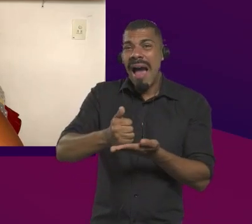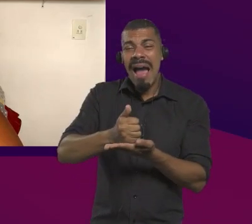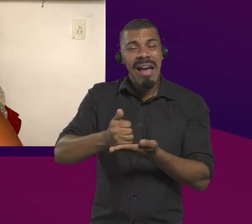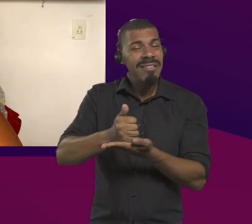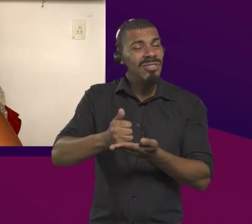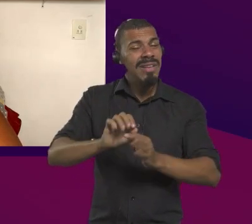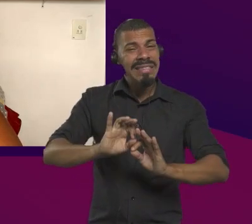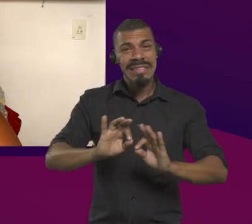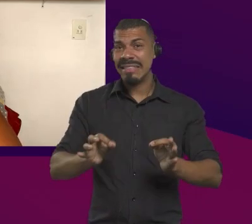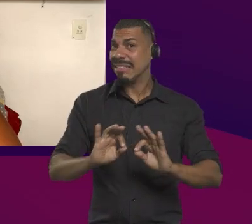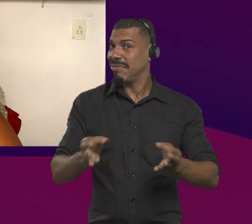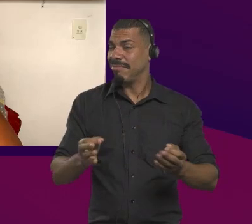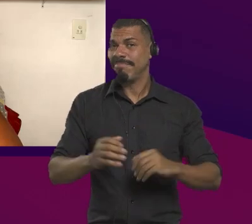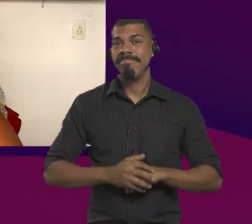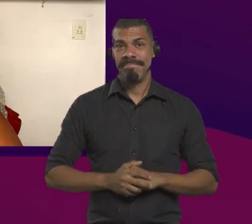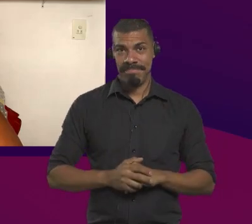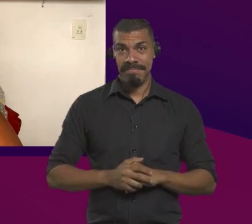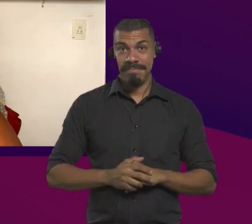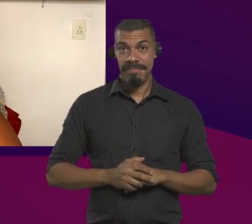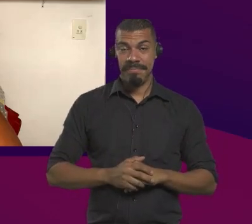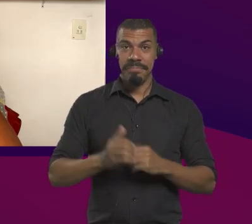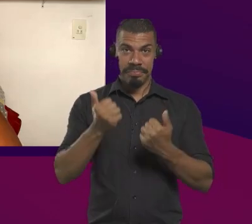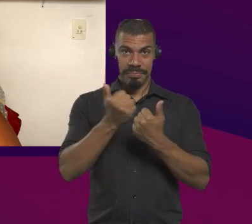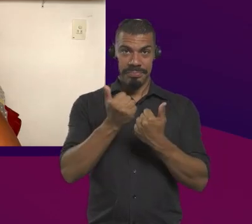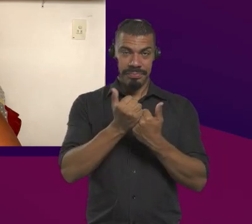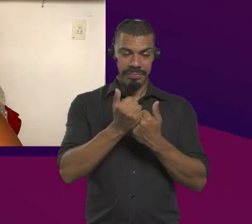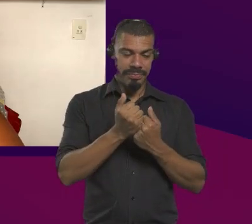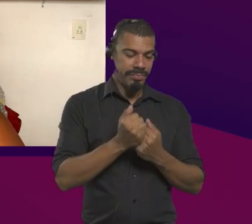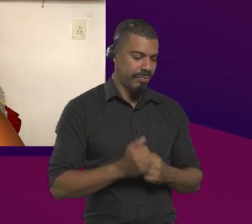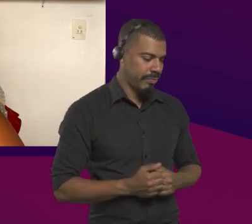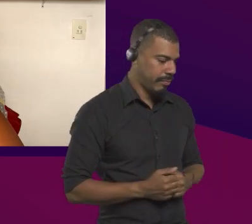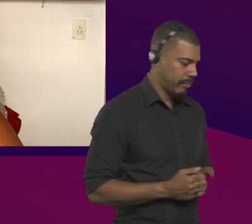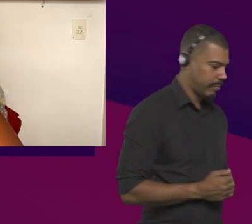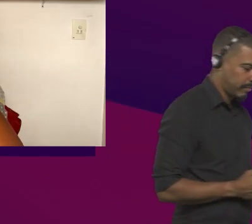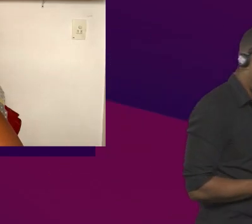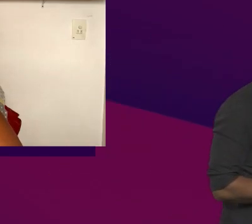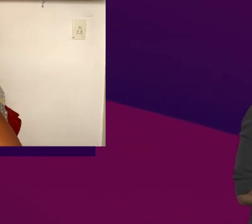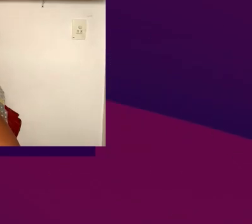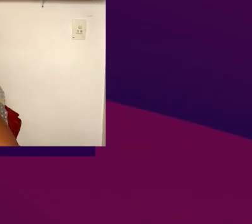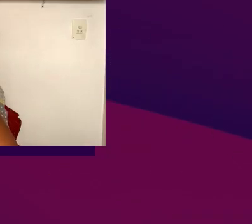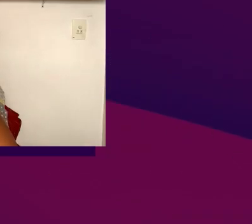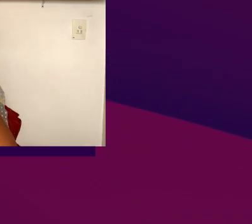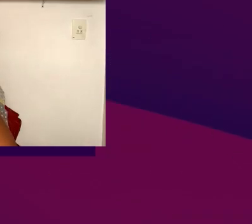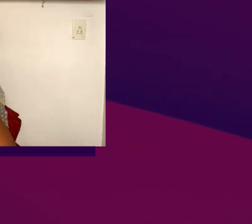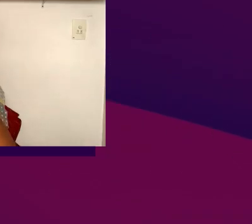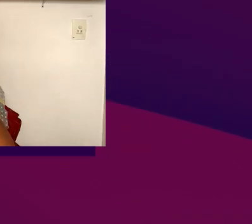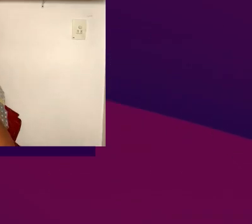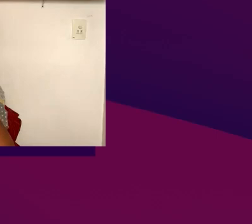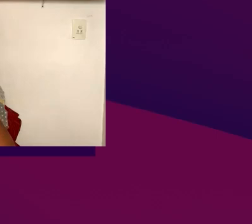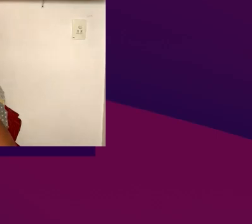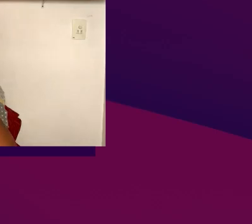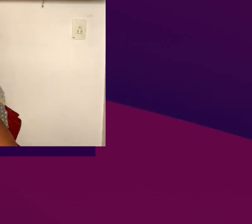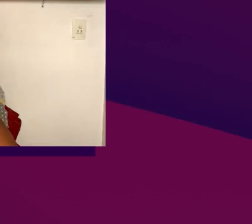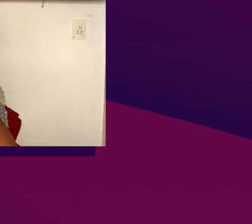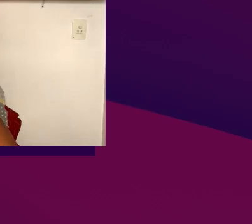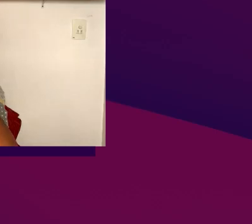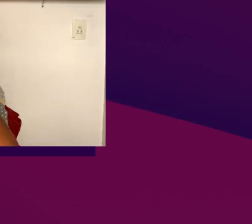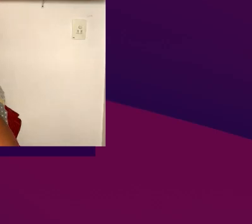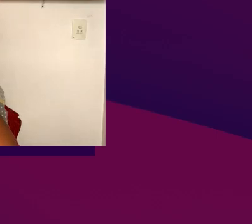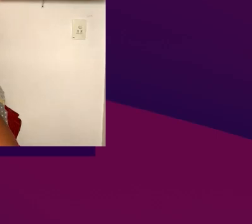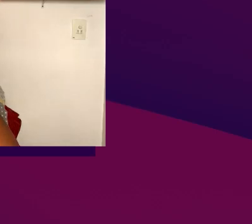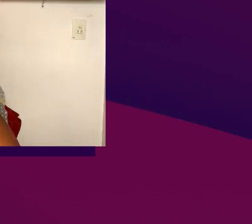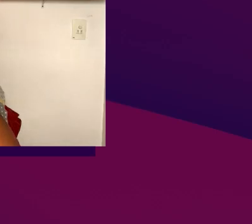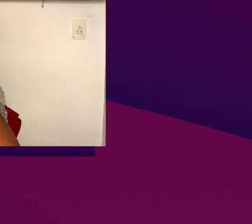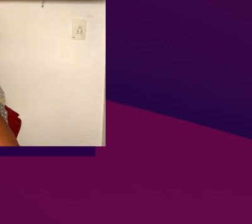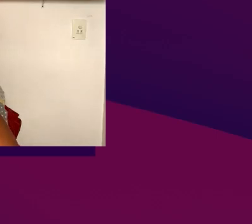tão básicas que não tem como a gente avançar às vezes em outras coisas? Porque a gente É. precisa mudar a cultura mesmo. É cultura. De que falar que eu